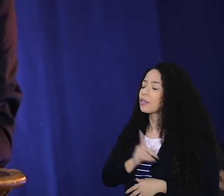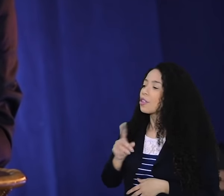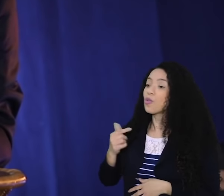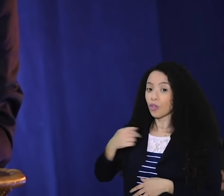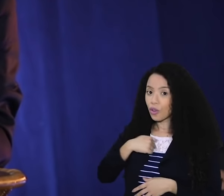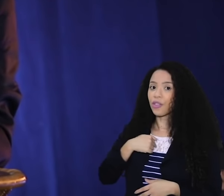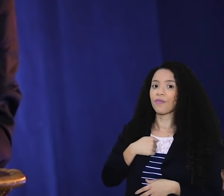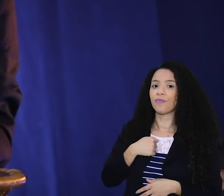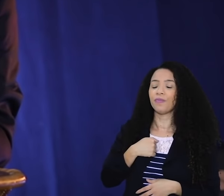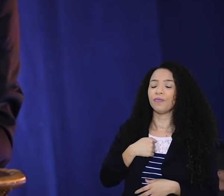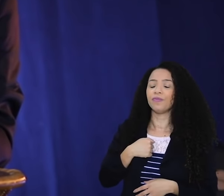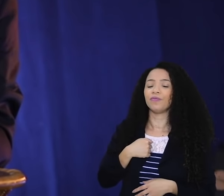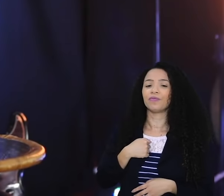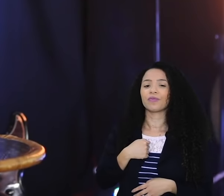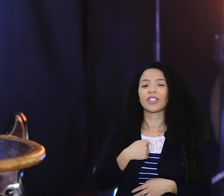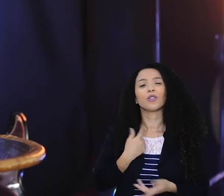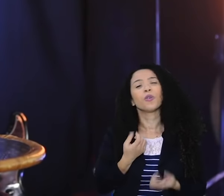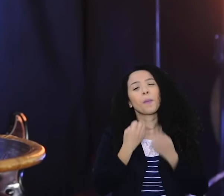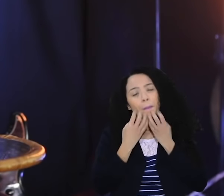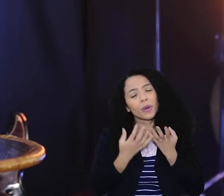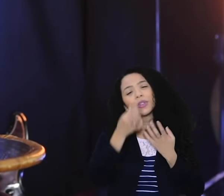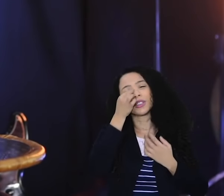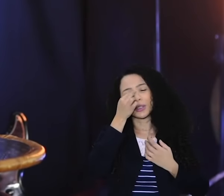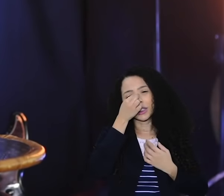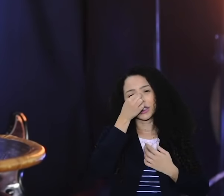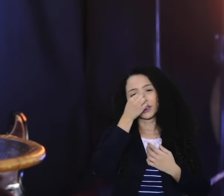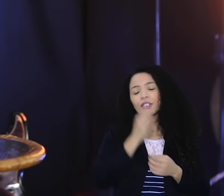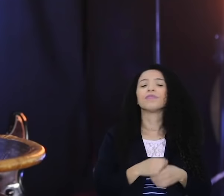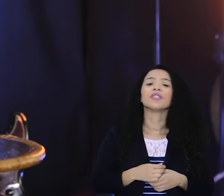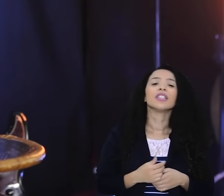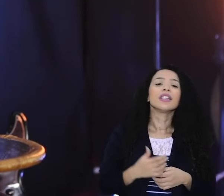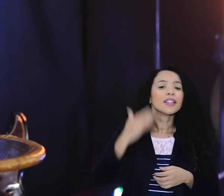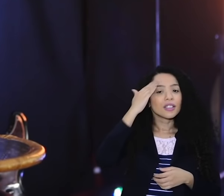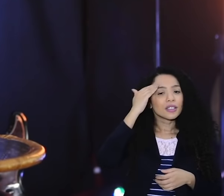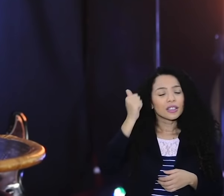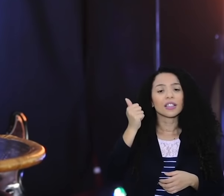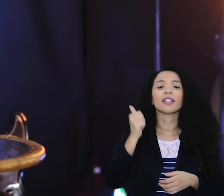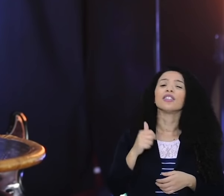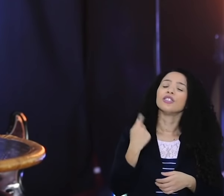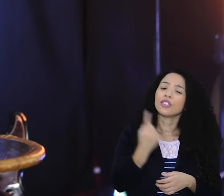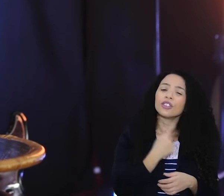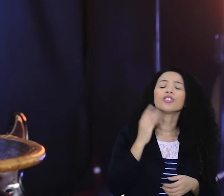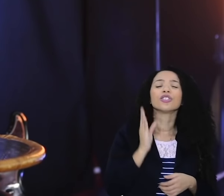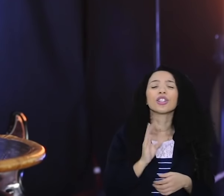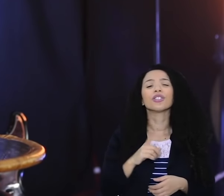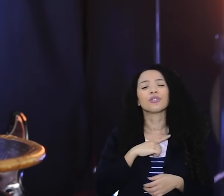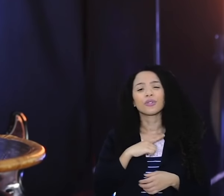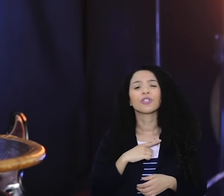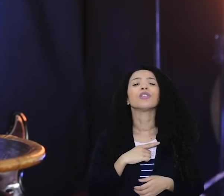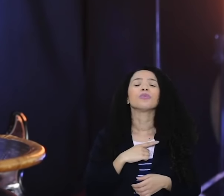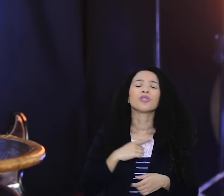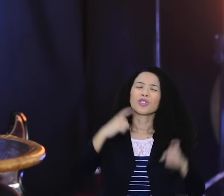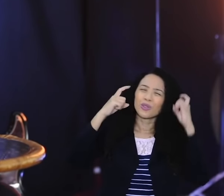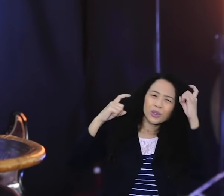eu. E olha a coisa boa de ser um cristão. E eu sei que nós já tivemos as nossas provas, nós já